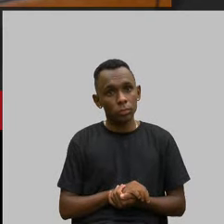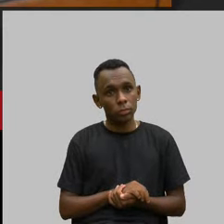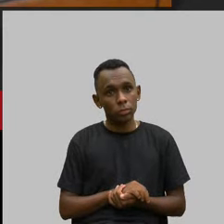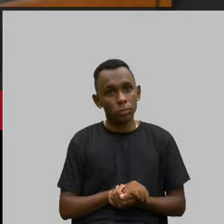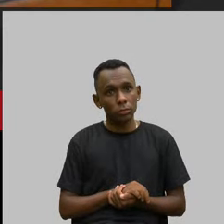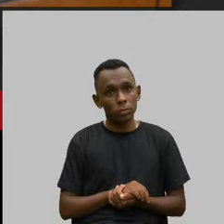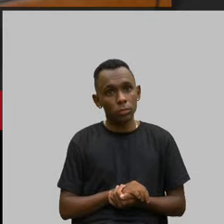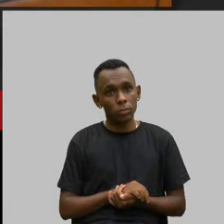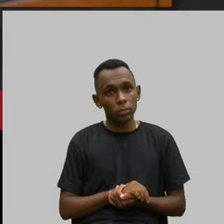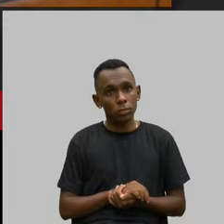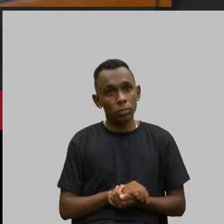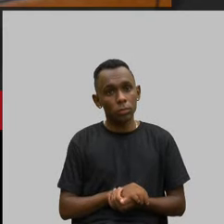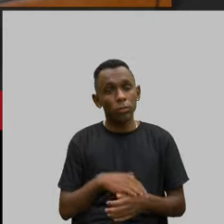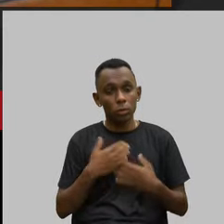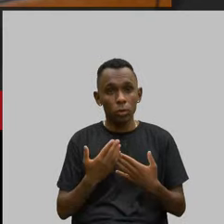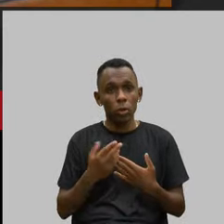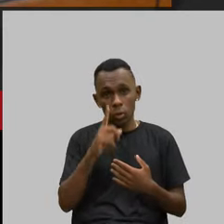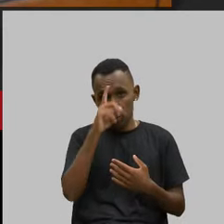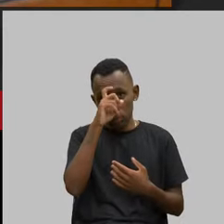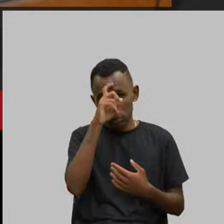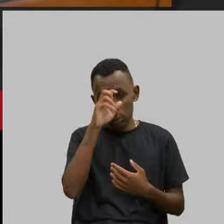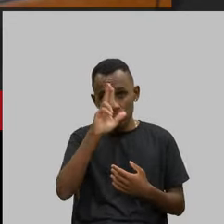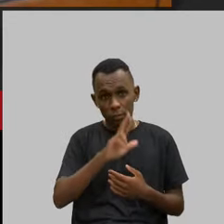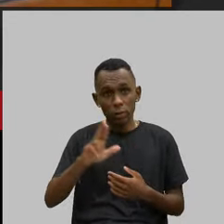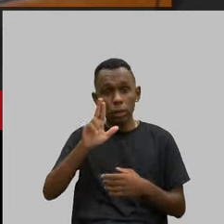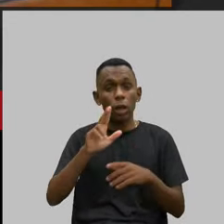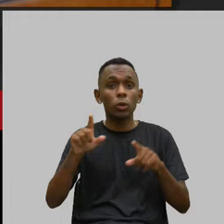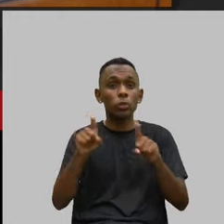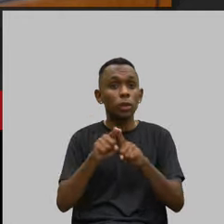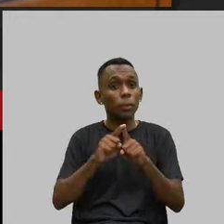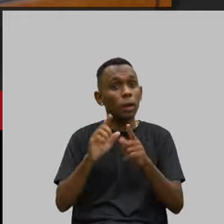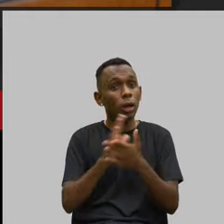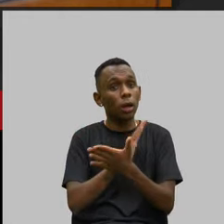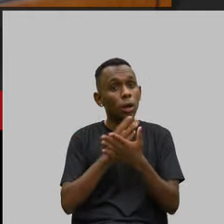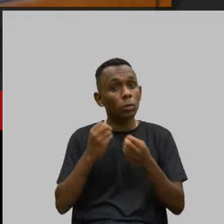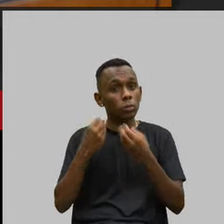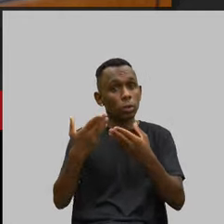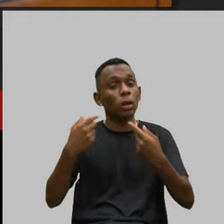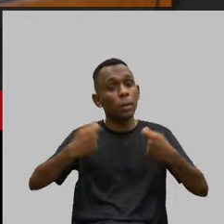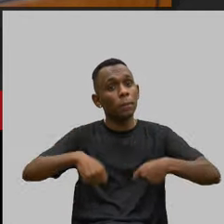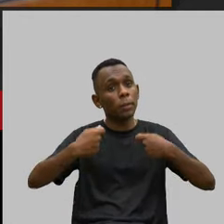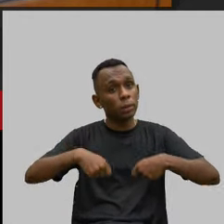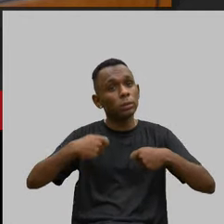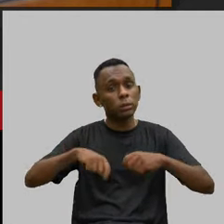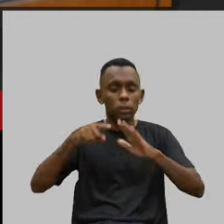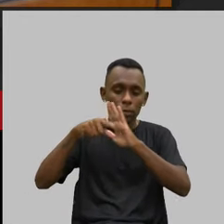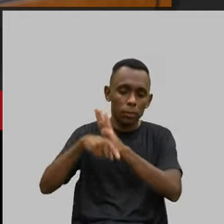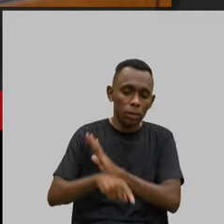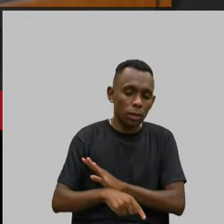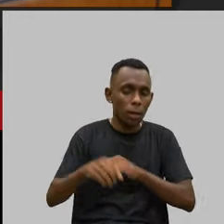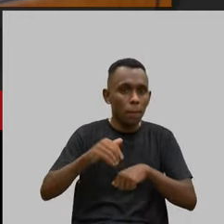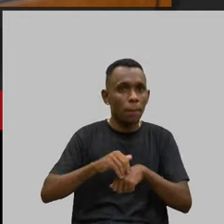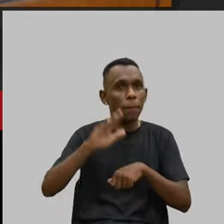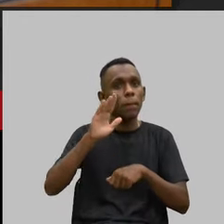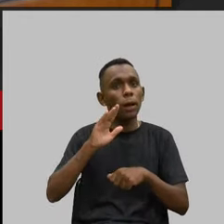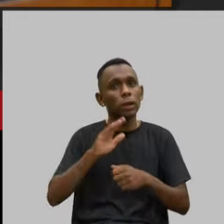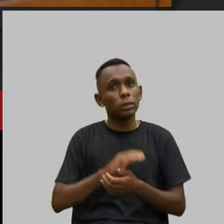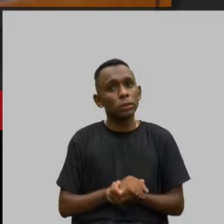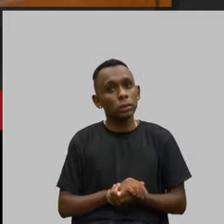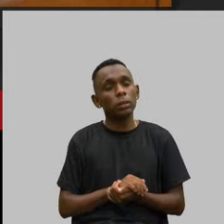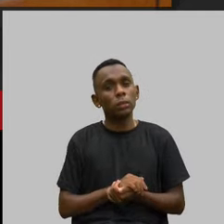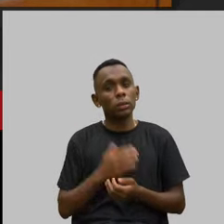dizendo que o o hospital universitá também recebe alguns mas ainda assim eu acho que a gente precisa debruçar melhor no tema para poder aprofundar e